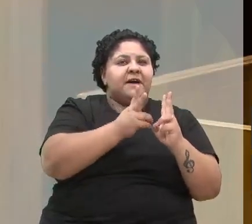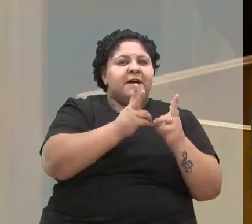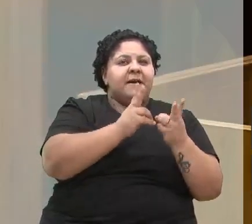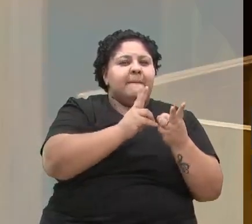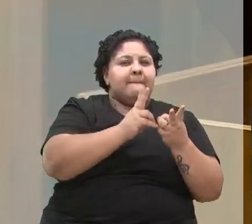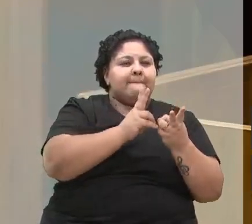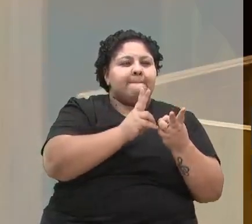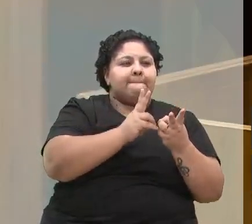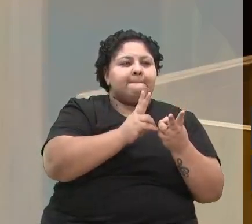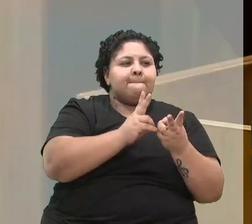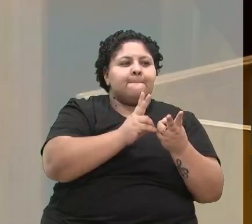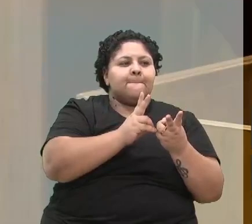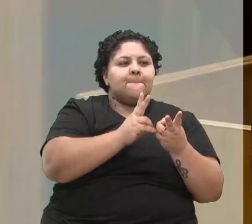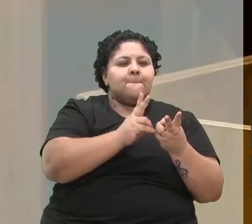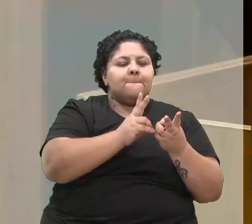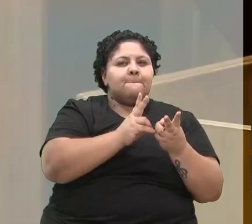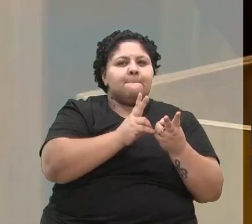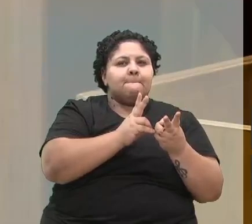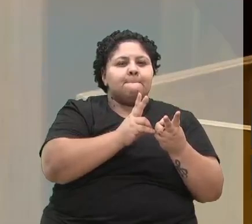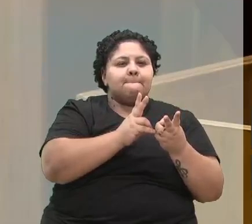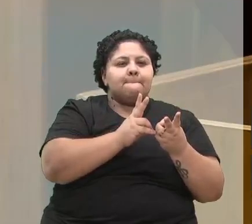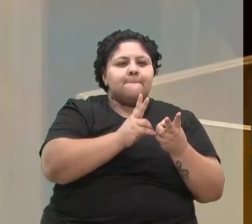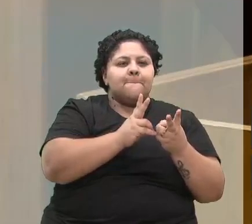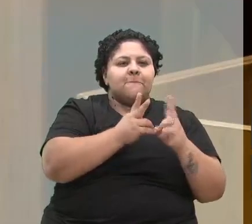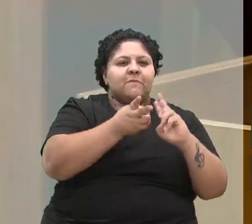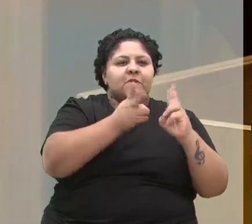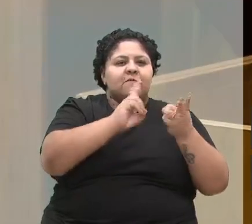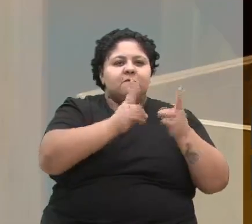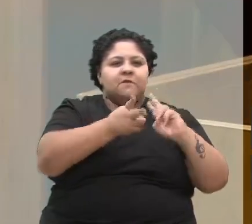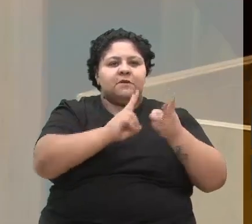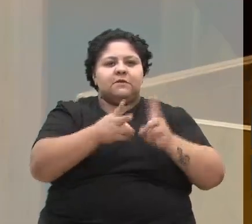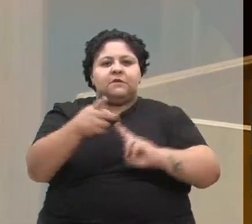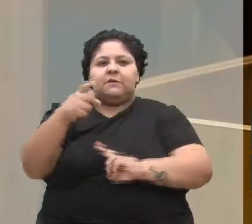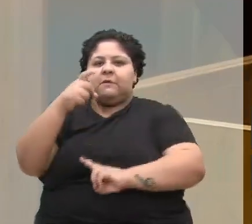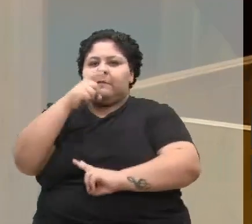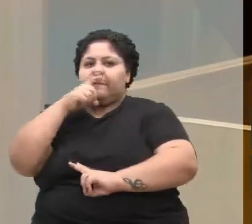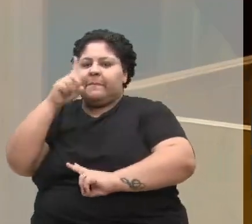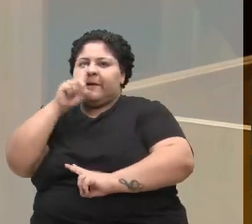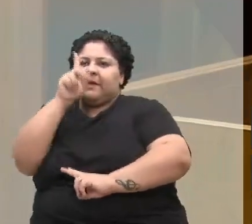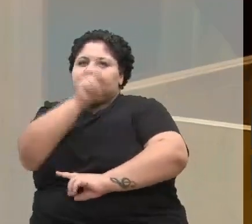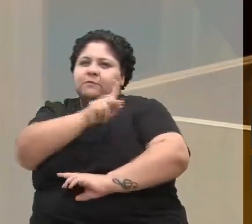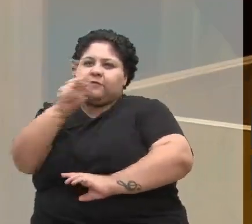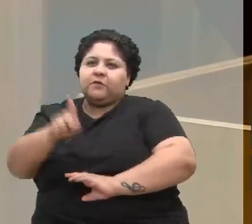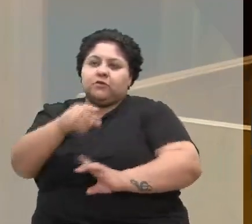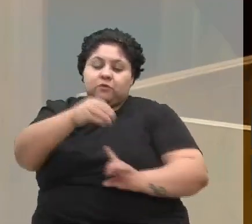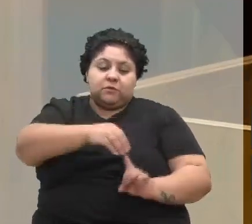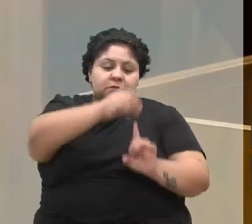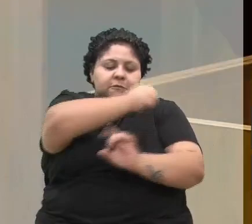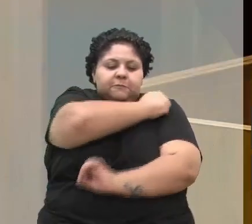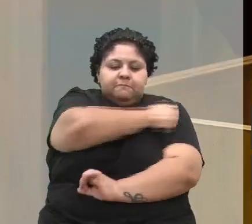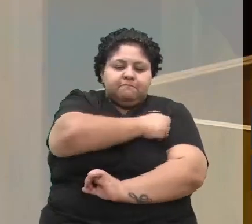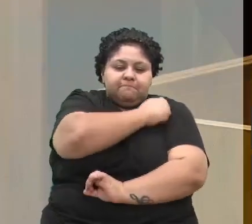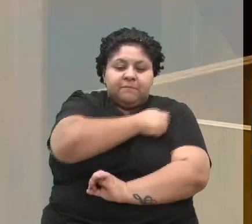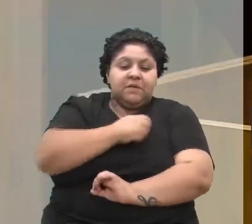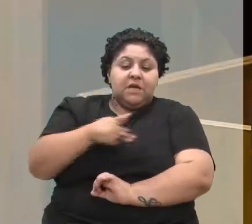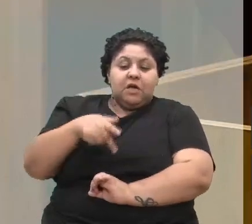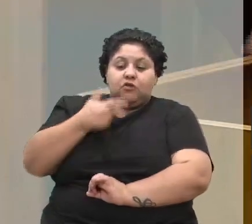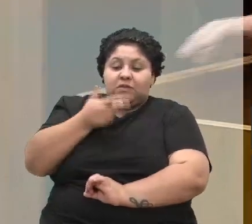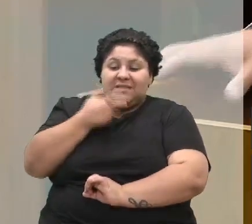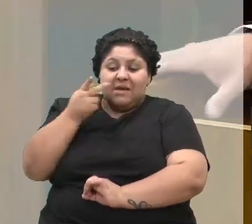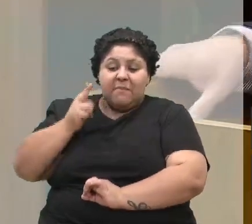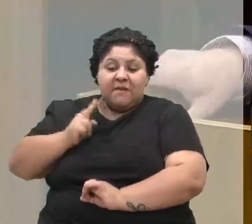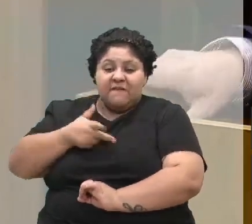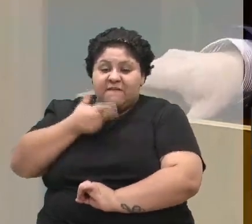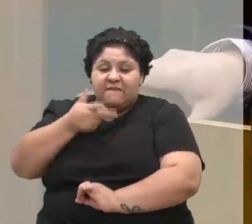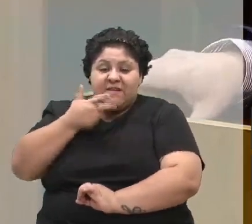os pais, tanto para professores e principalmente para os alunos. Eu sempre friso, porque eu sou um